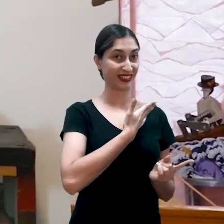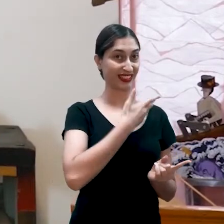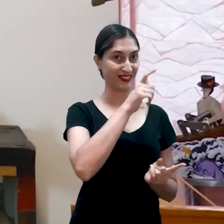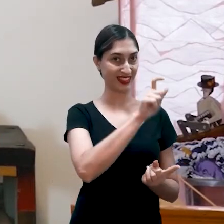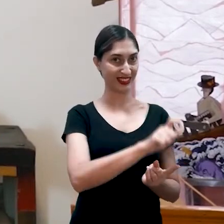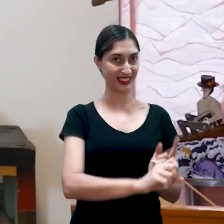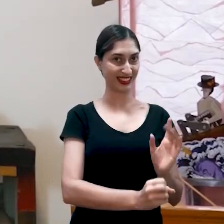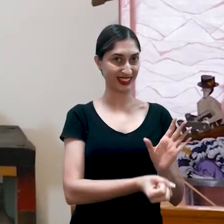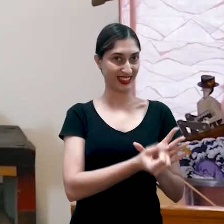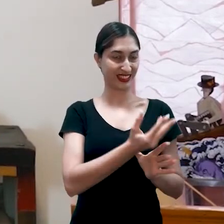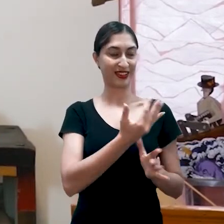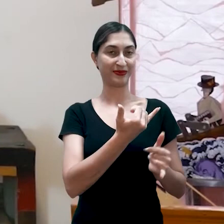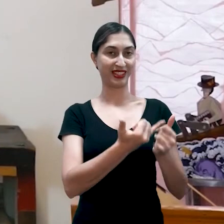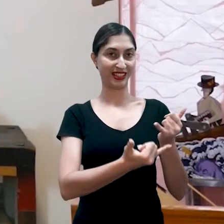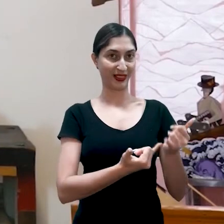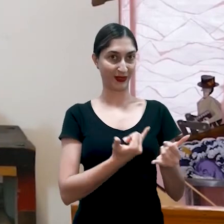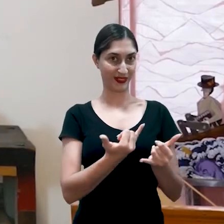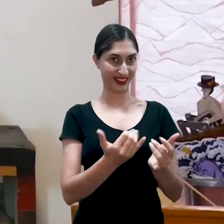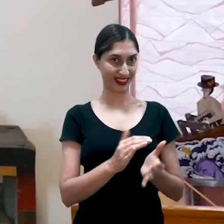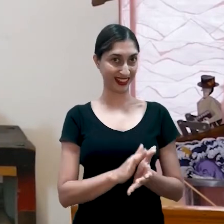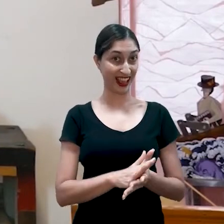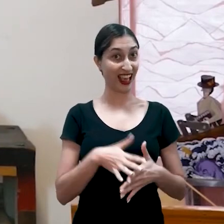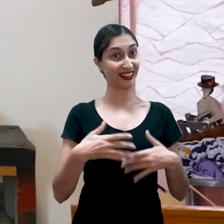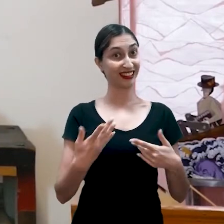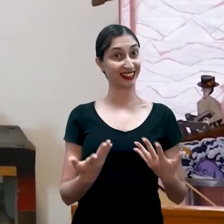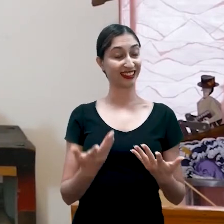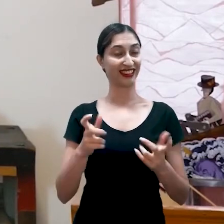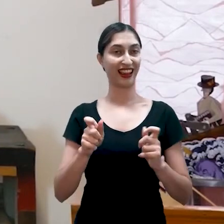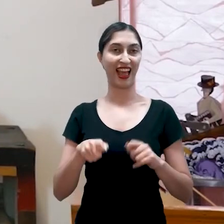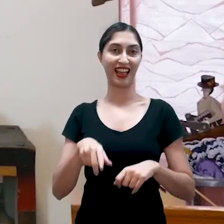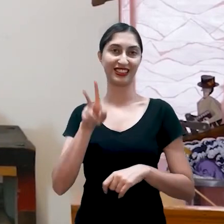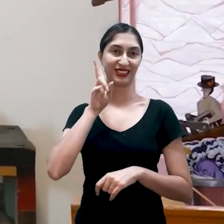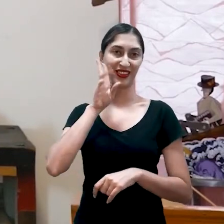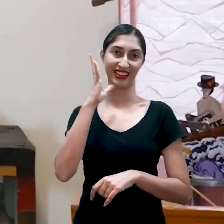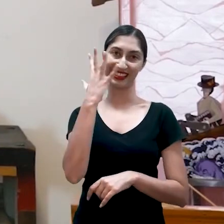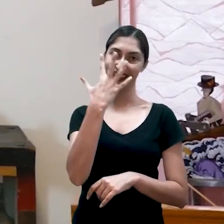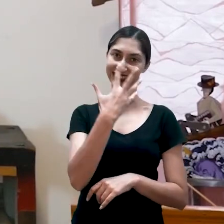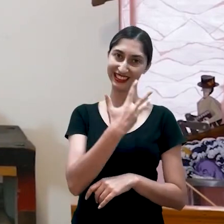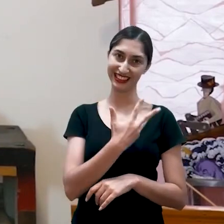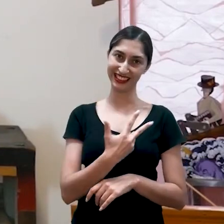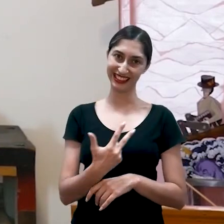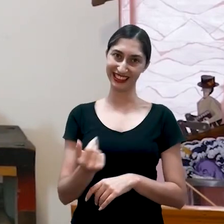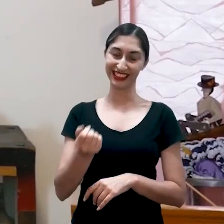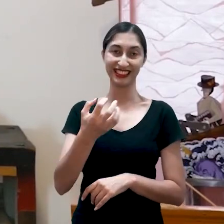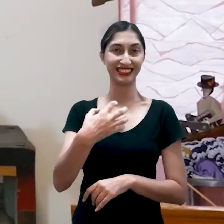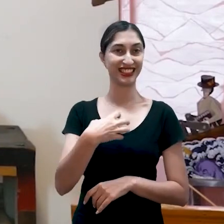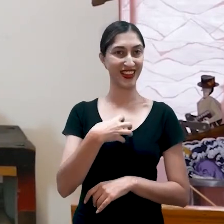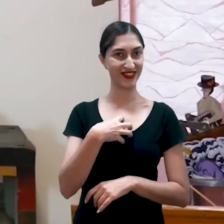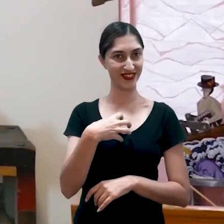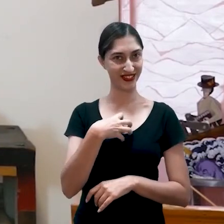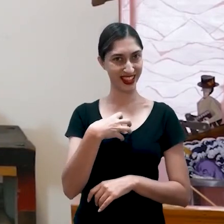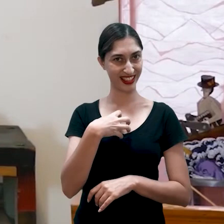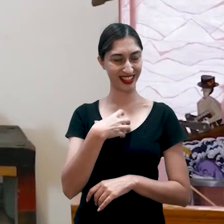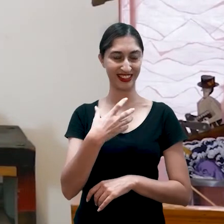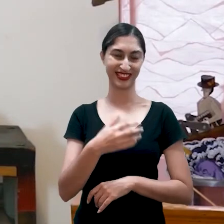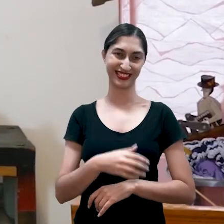pessoa. E aí cria uma história bonita de